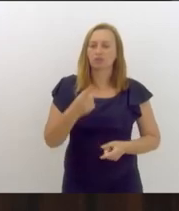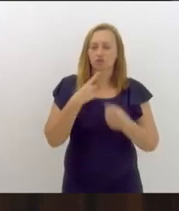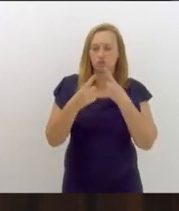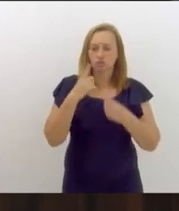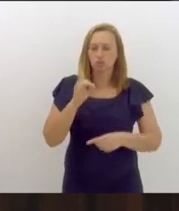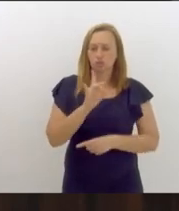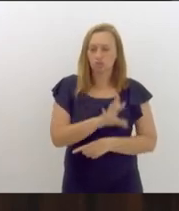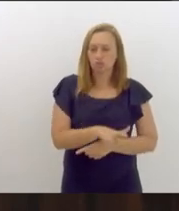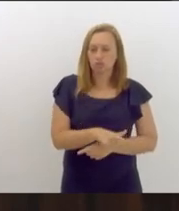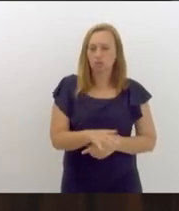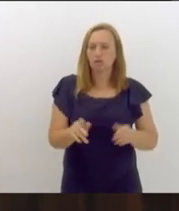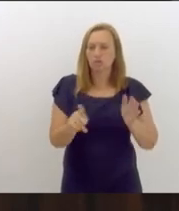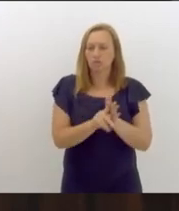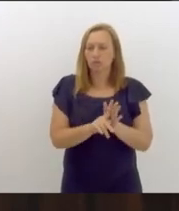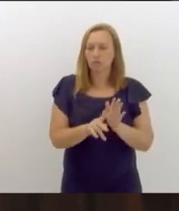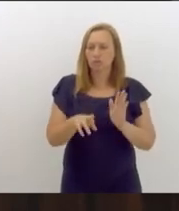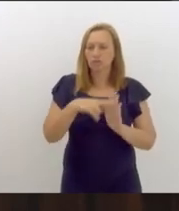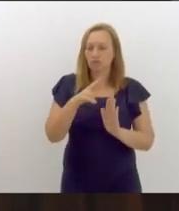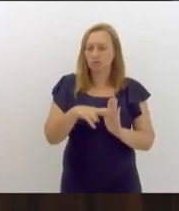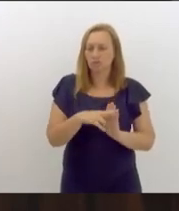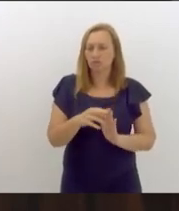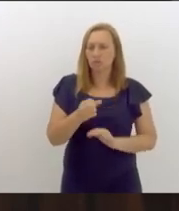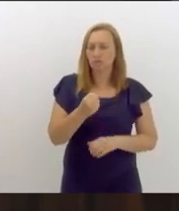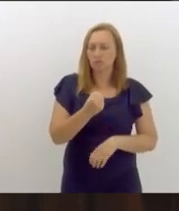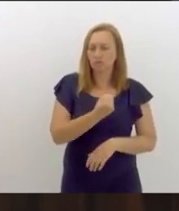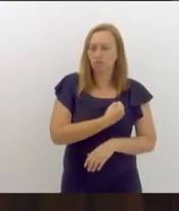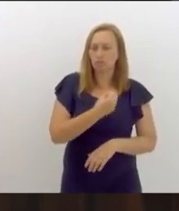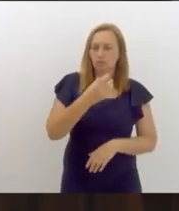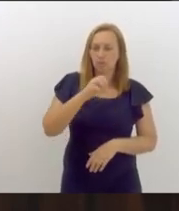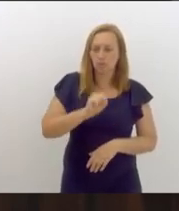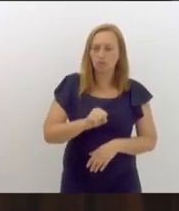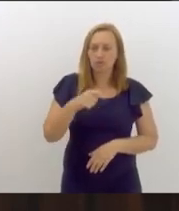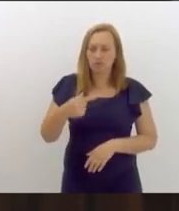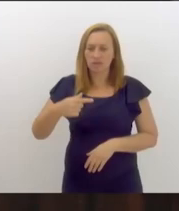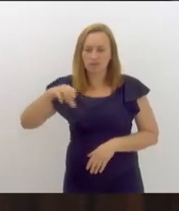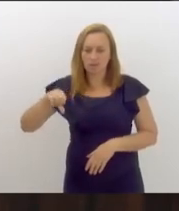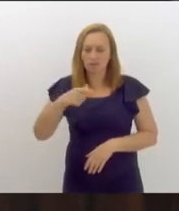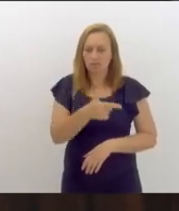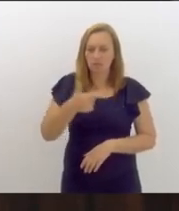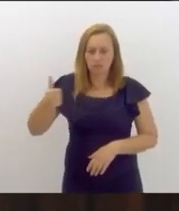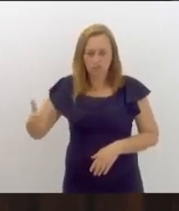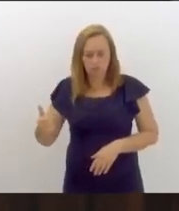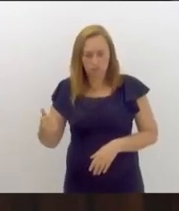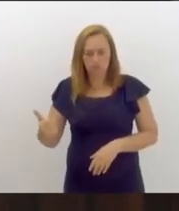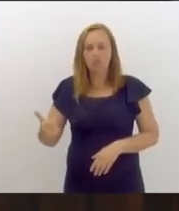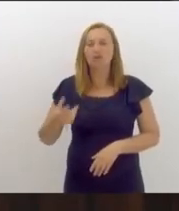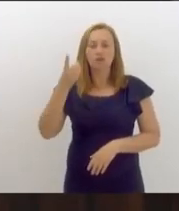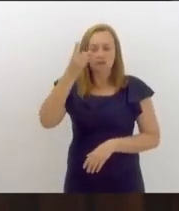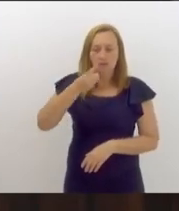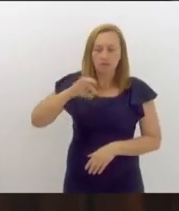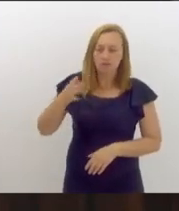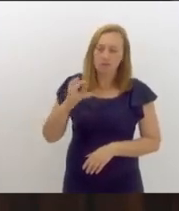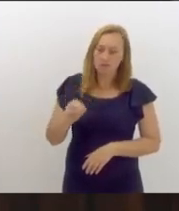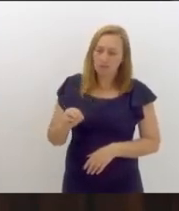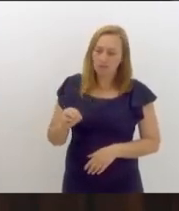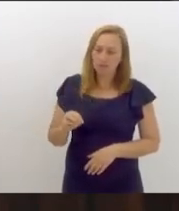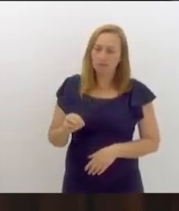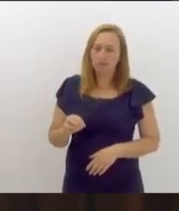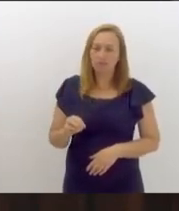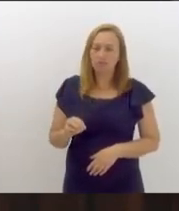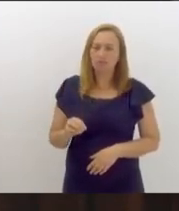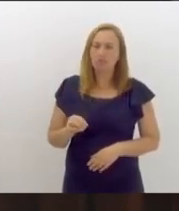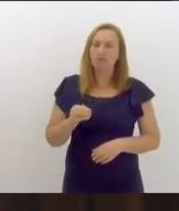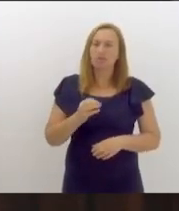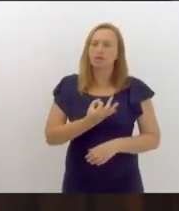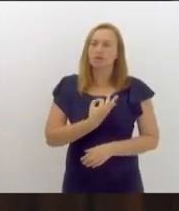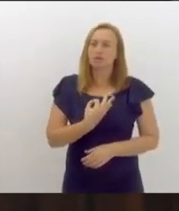única projeto de resolução número 879 de 21 de autoria Deputado Marcelo cabeleireiro que concede diploma